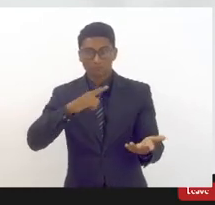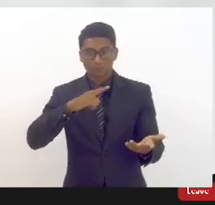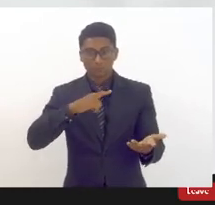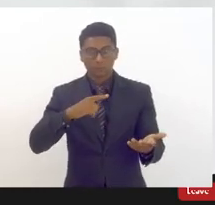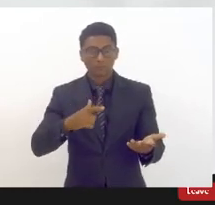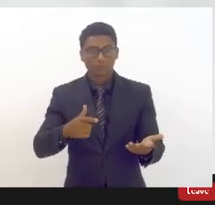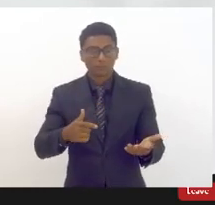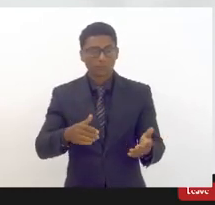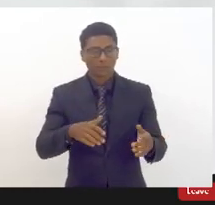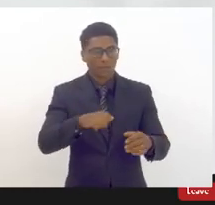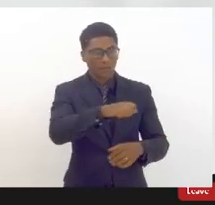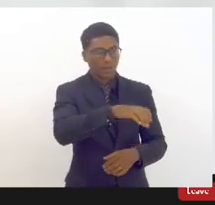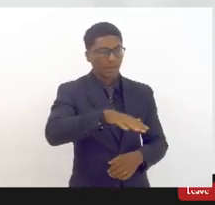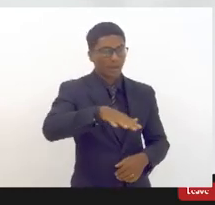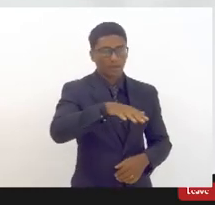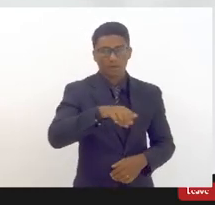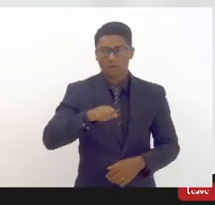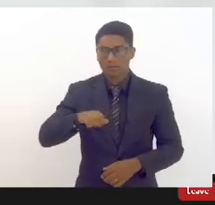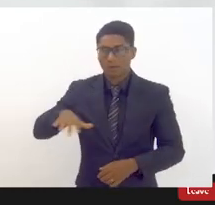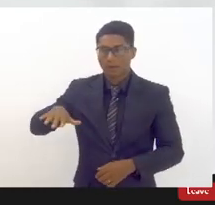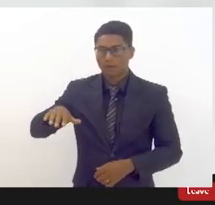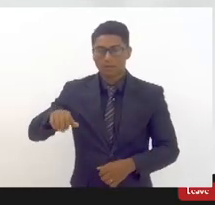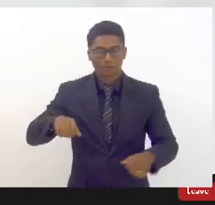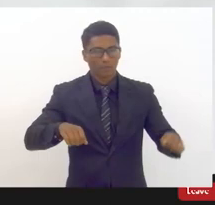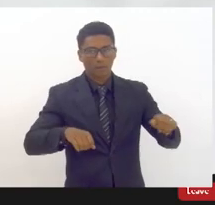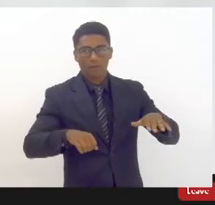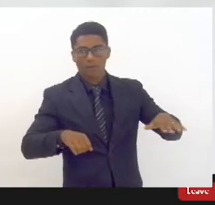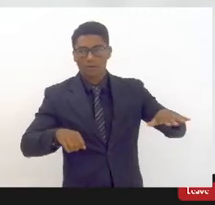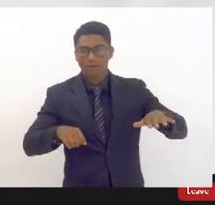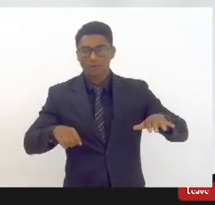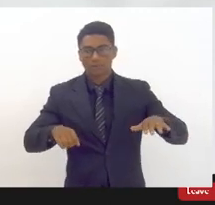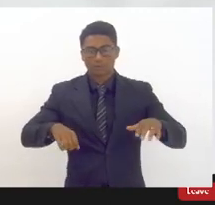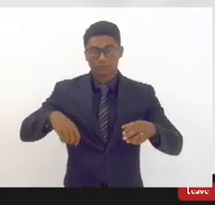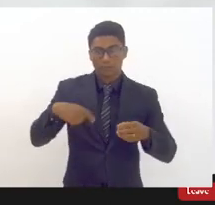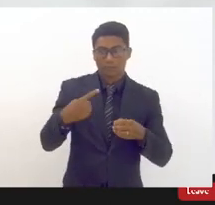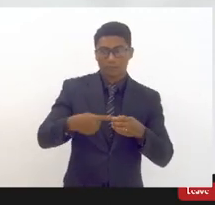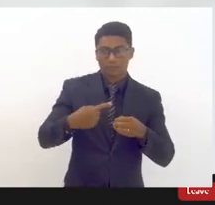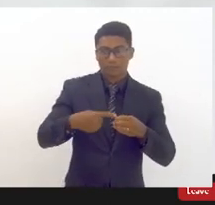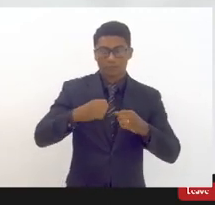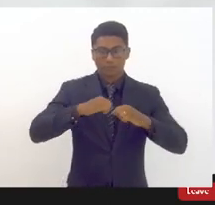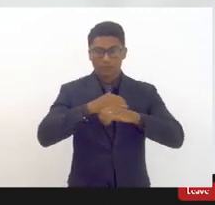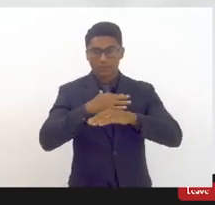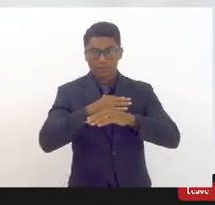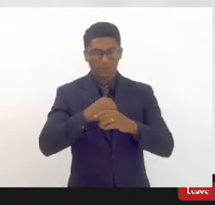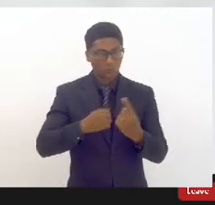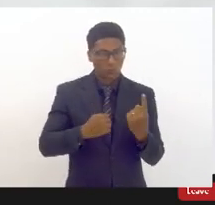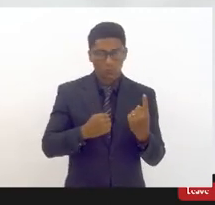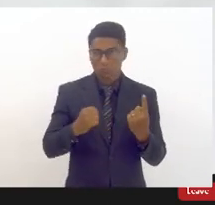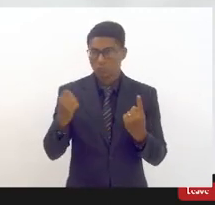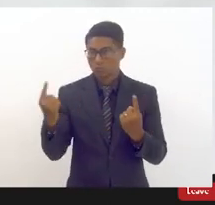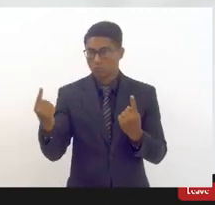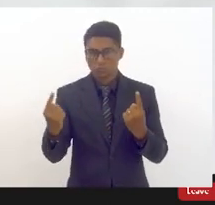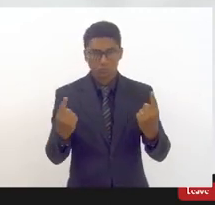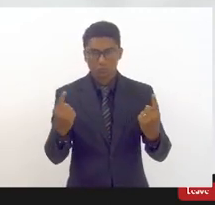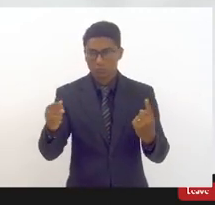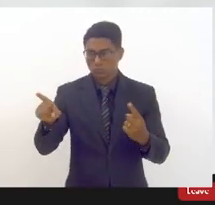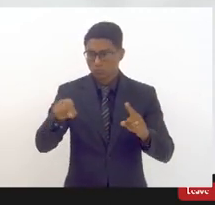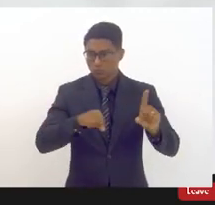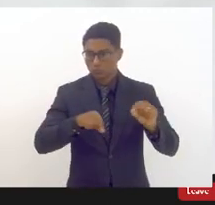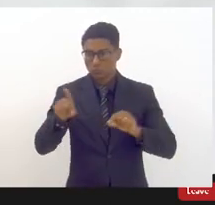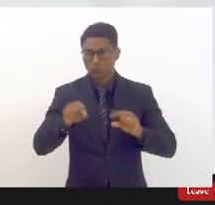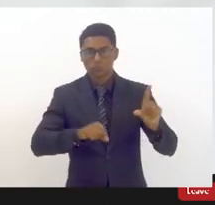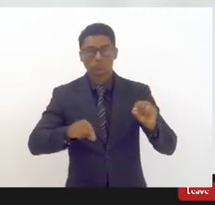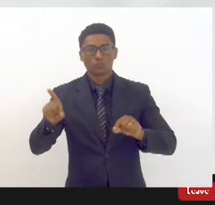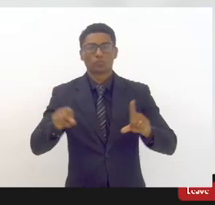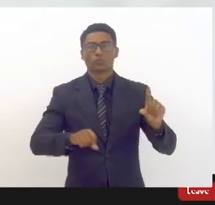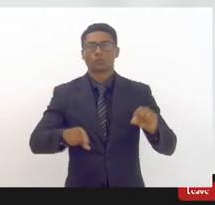cada região que teve maior utilização do serviço de SMS de emergência, mas também em atenção